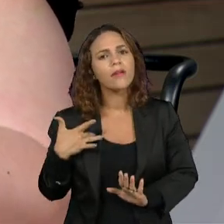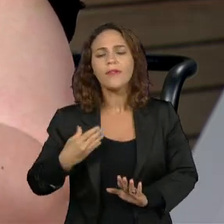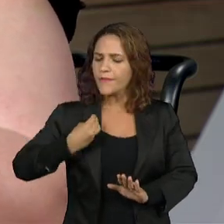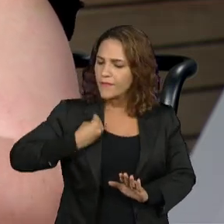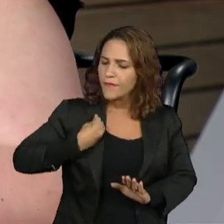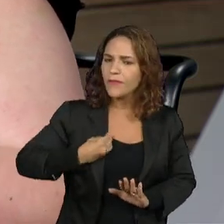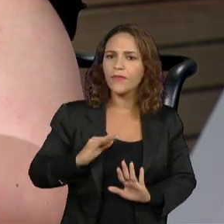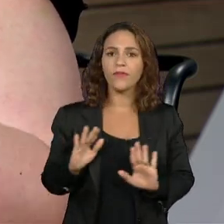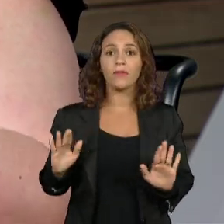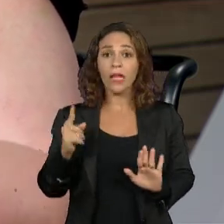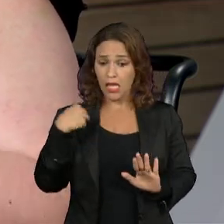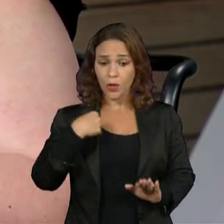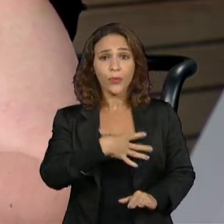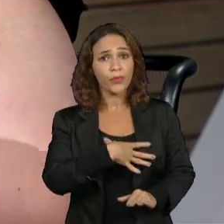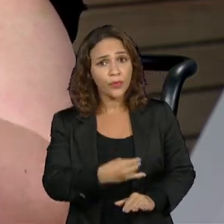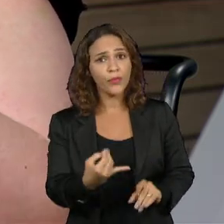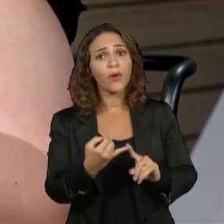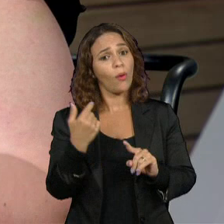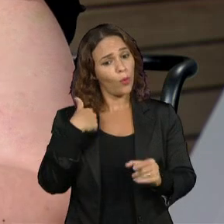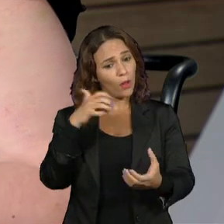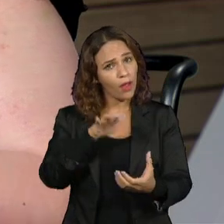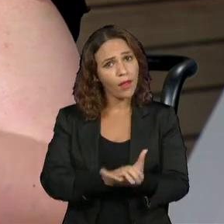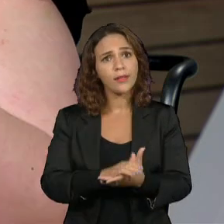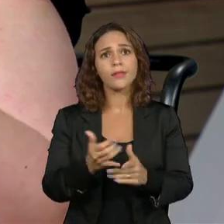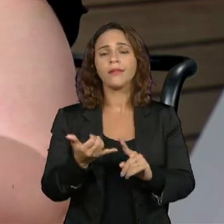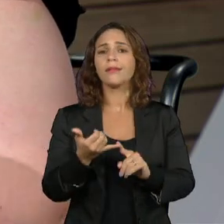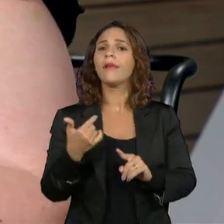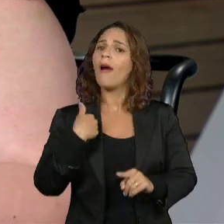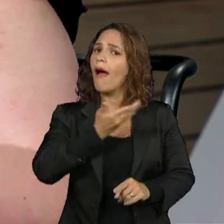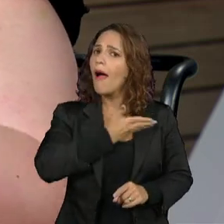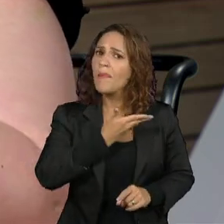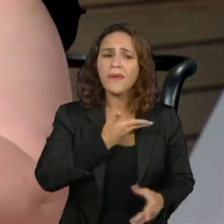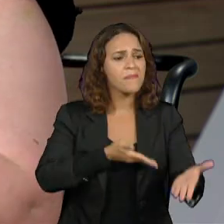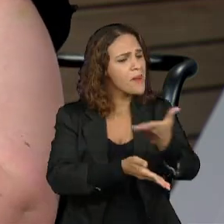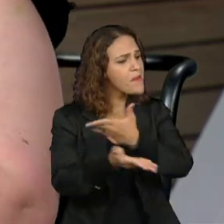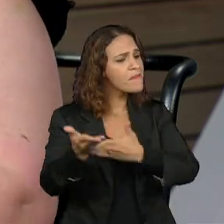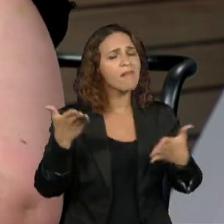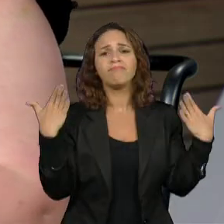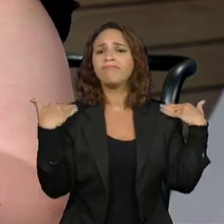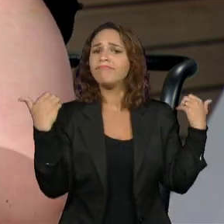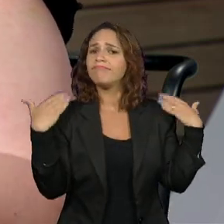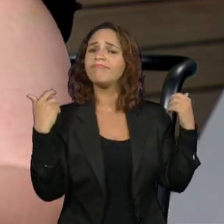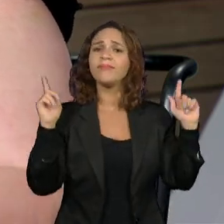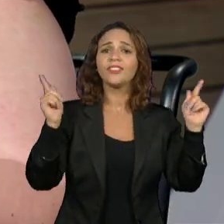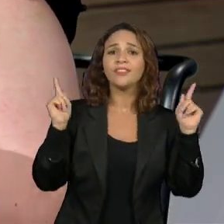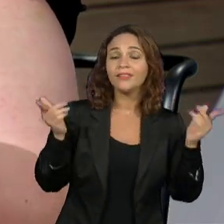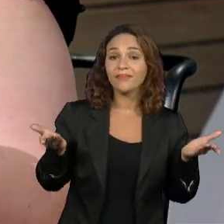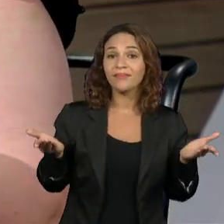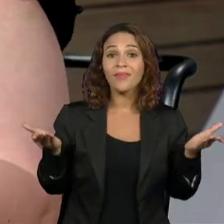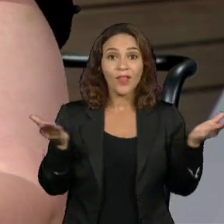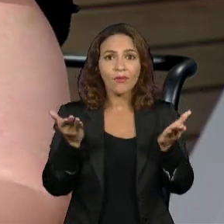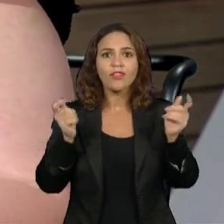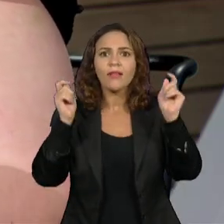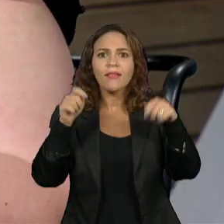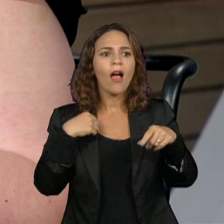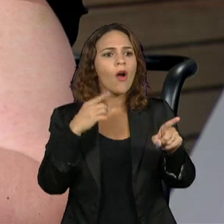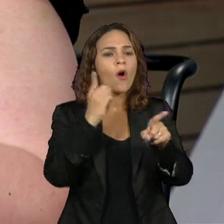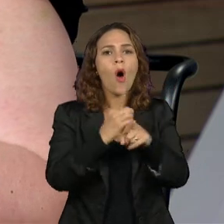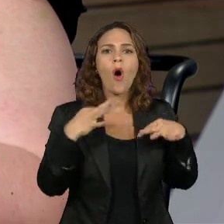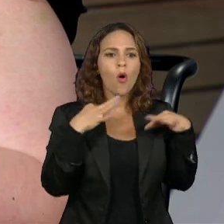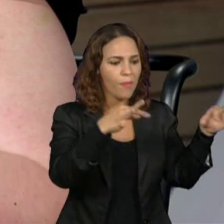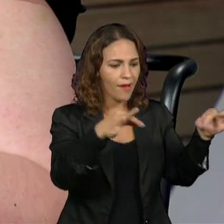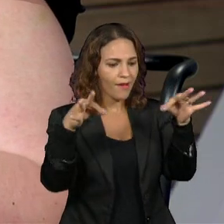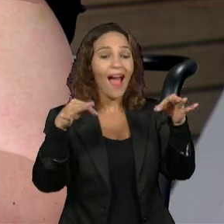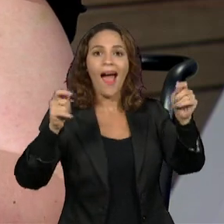Então, eu tenho filho, eu sou casada, eu tenho as minhas amigas, a gente sai, a gente hoje consegue ter acesso a encontrar roupas,